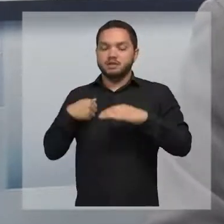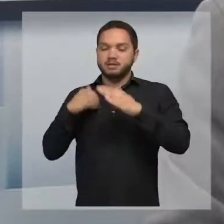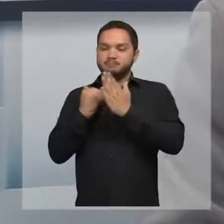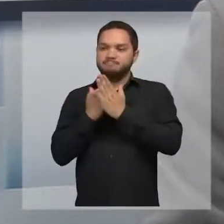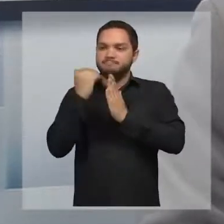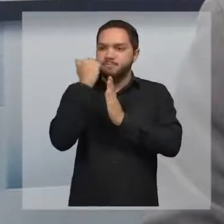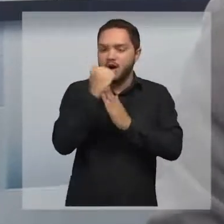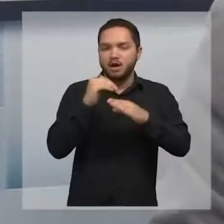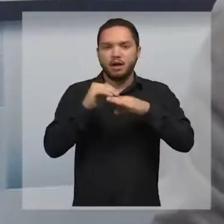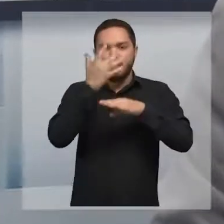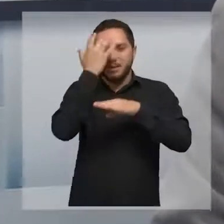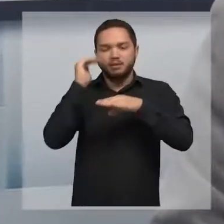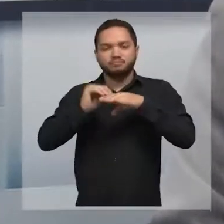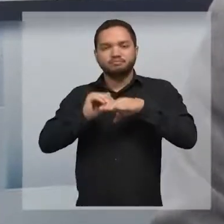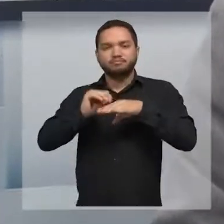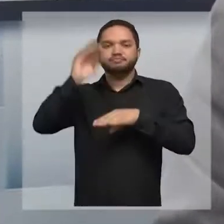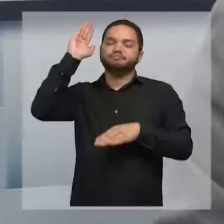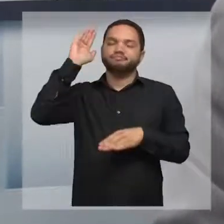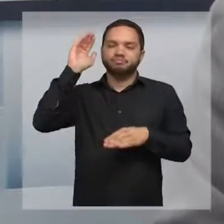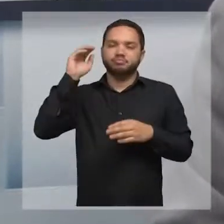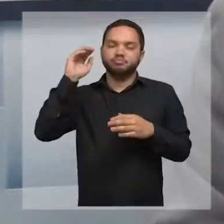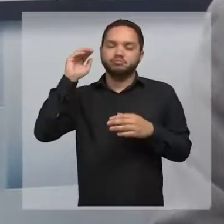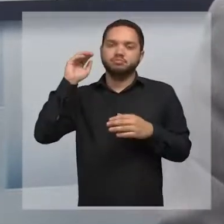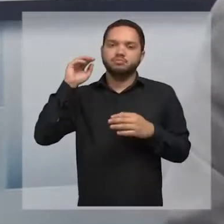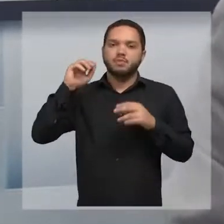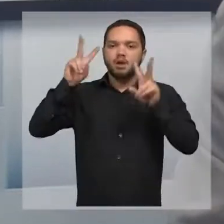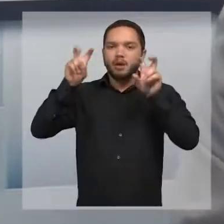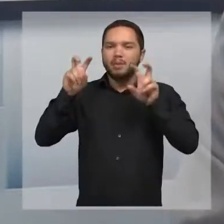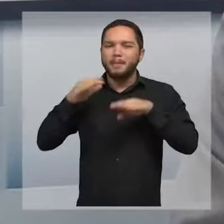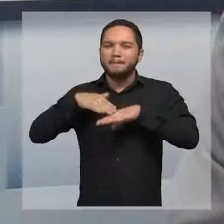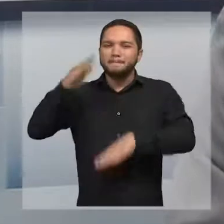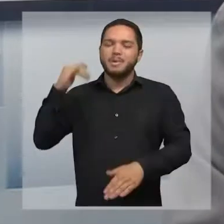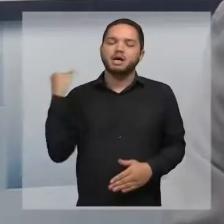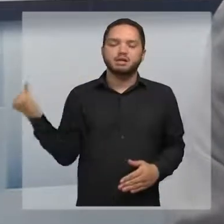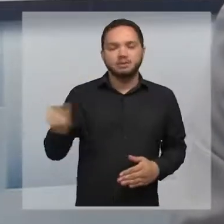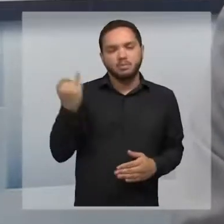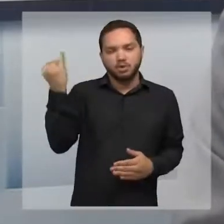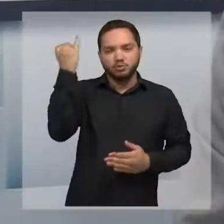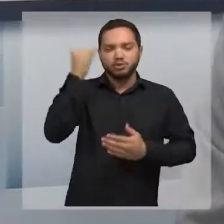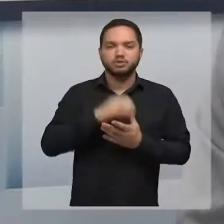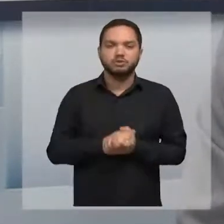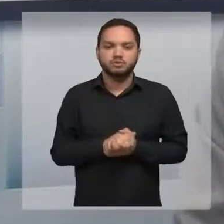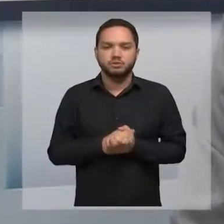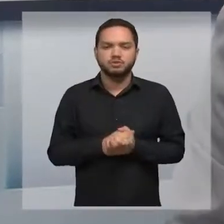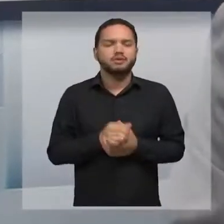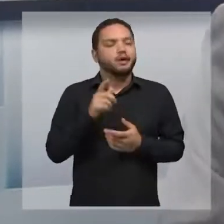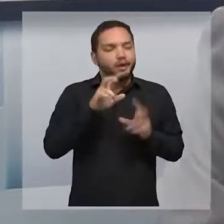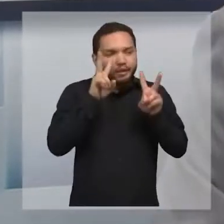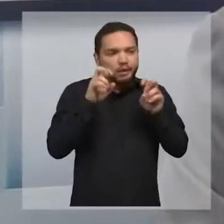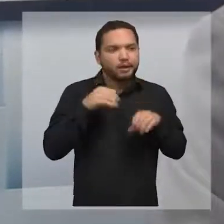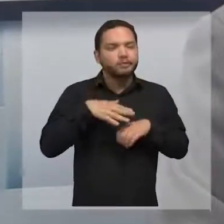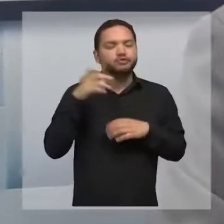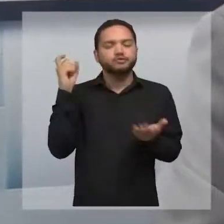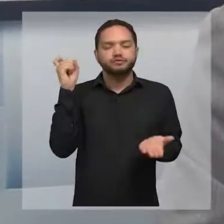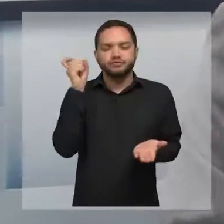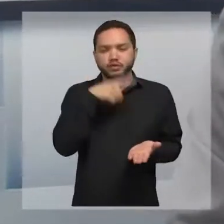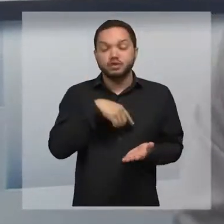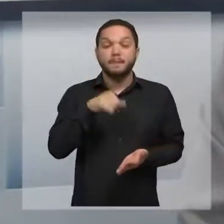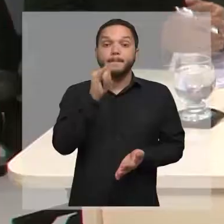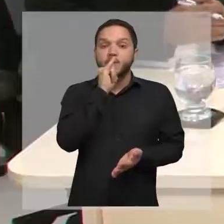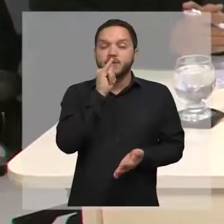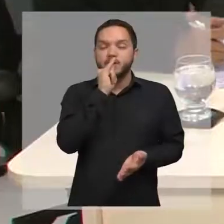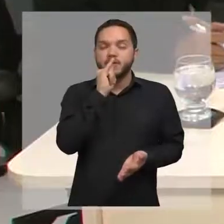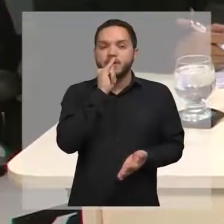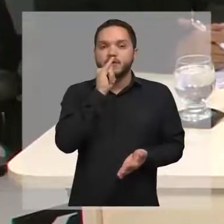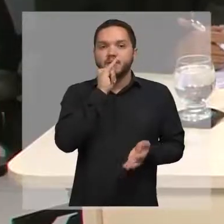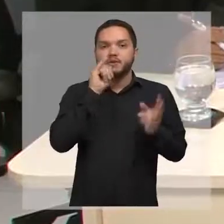quórum maior de votação. Determinados temas precisam ter maior consenso dos seus representantes. São temas mais complexos, isso, que abordam mais...